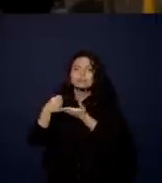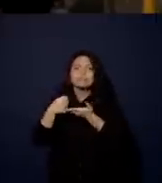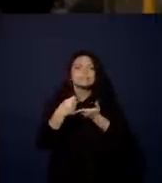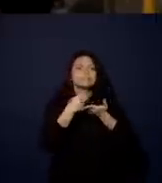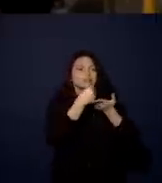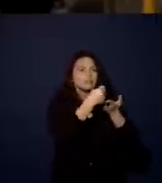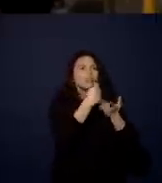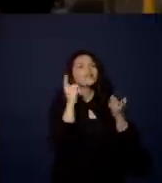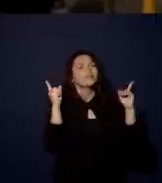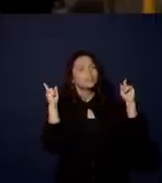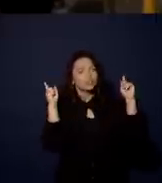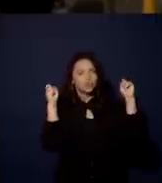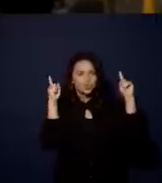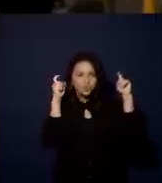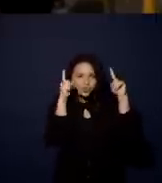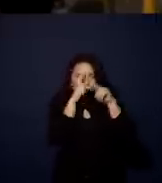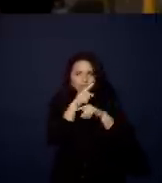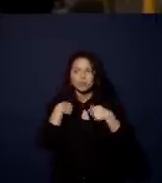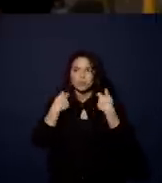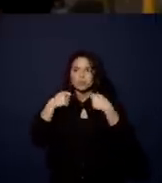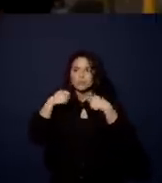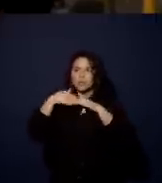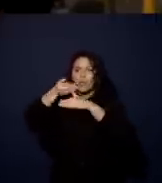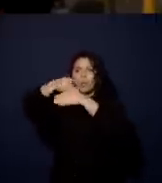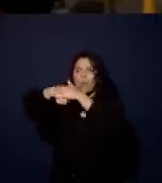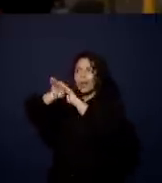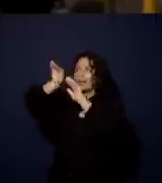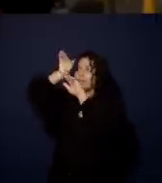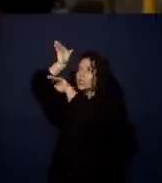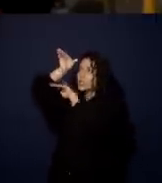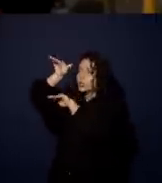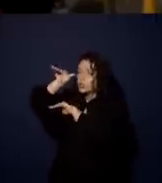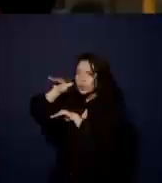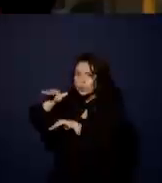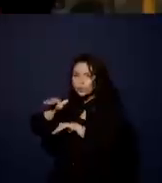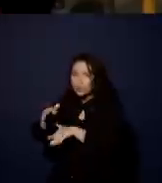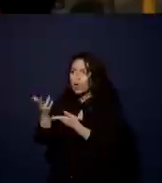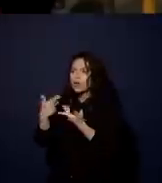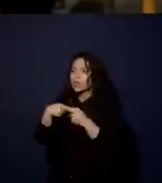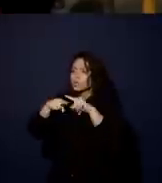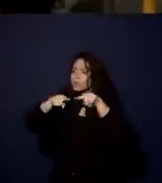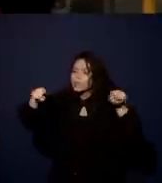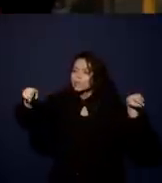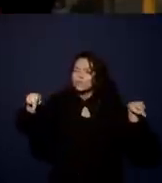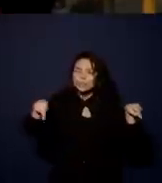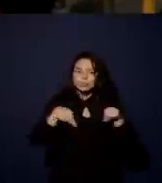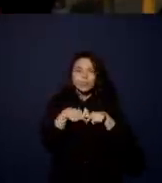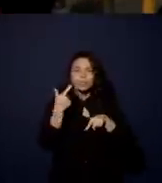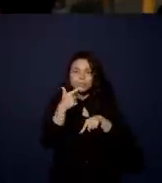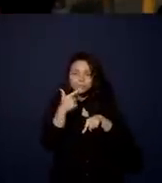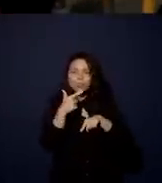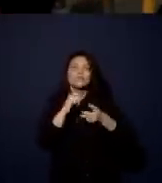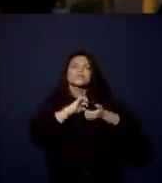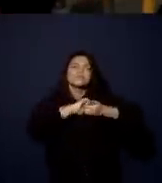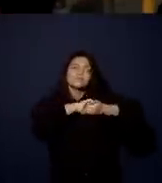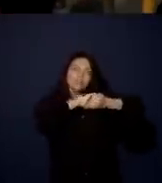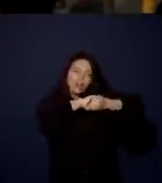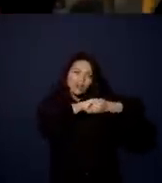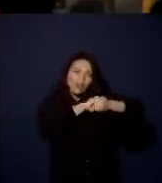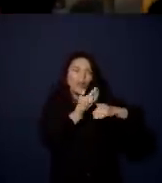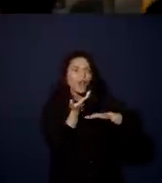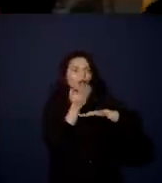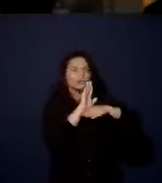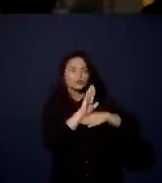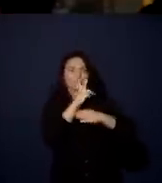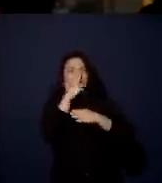carregar estoque de ter que gerir tudo isso né e